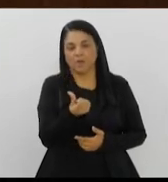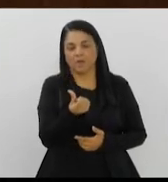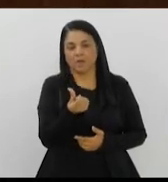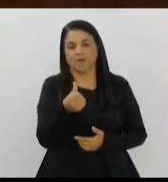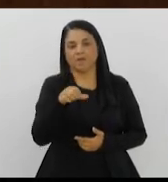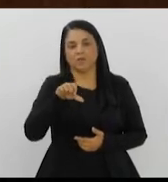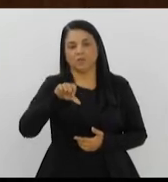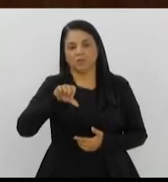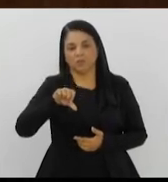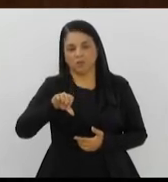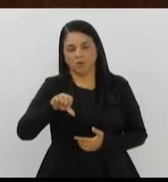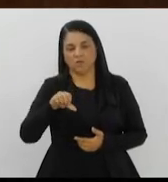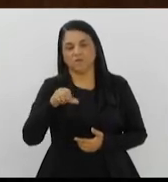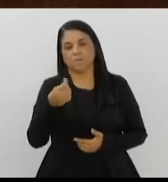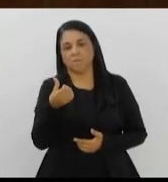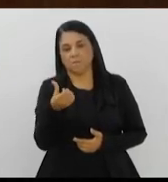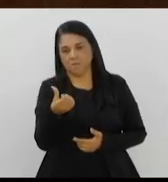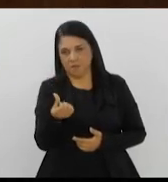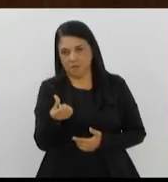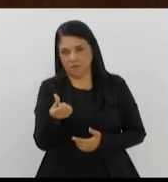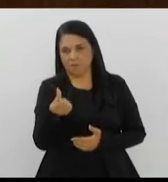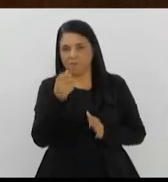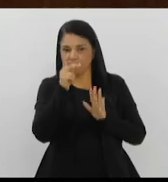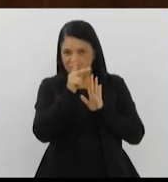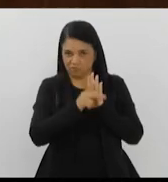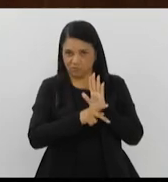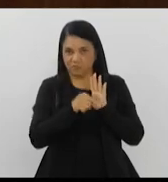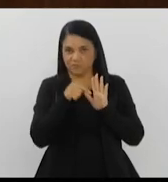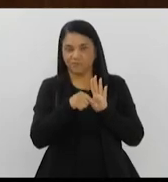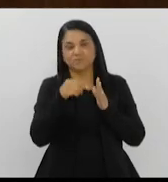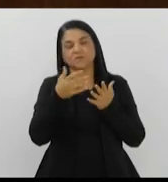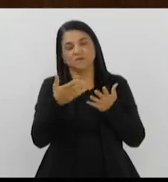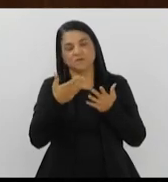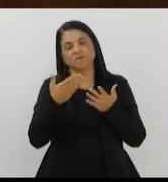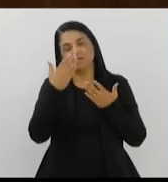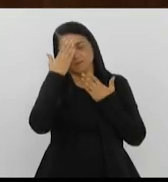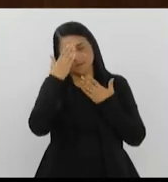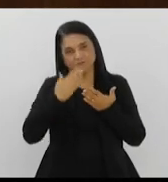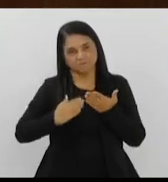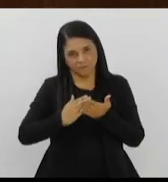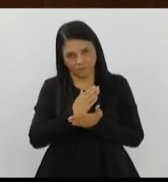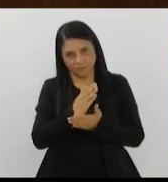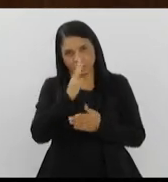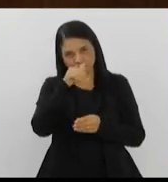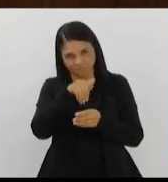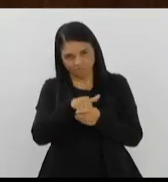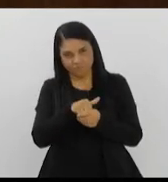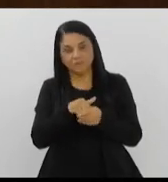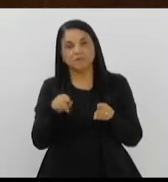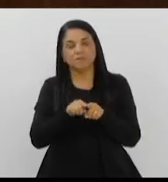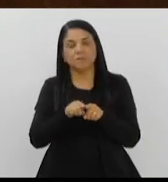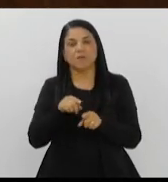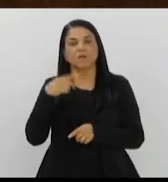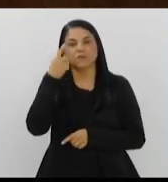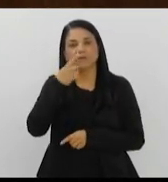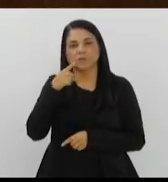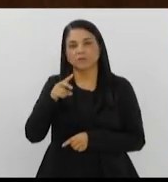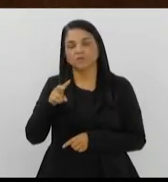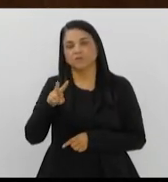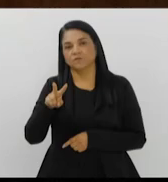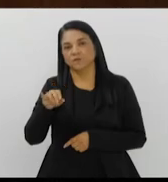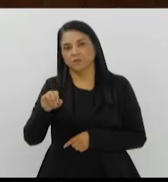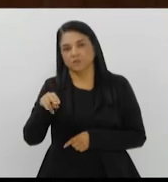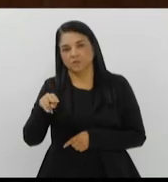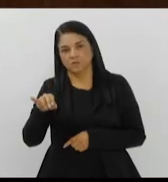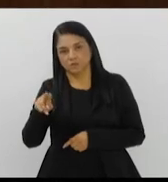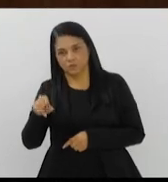1696. Primeiro, agradecer a aprovação e agradecer ao deputado Cozzolino também por ter colaborado com uma emenda. E dizer